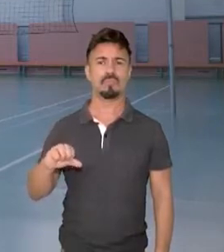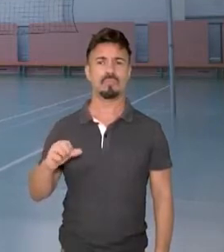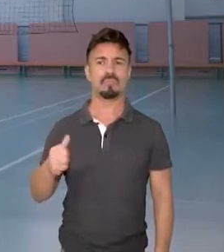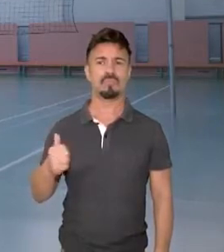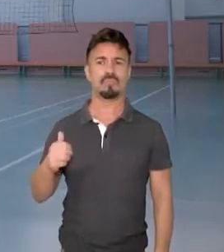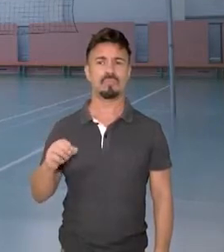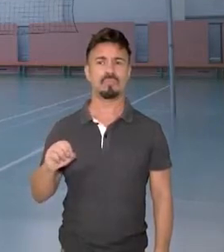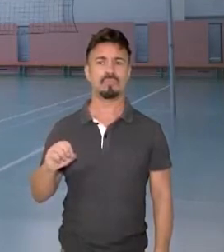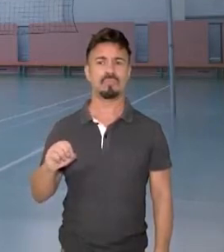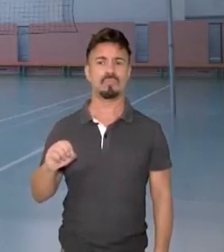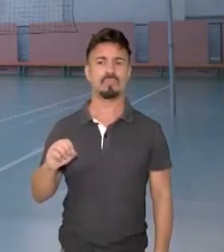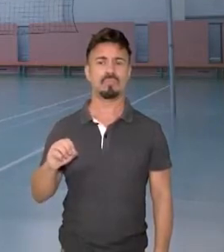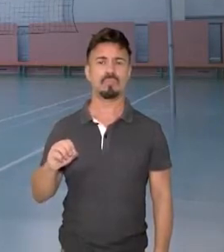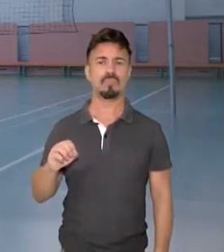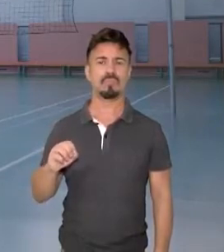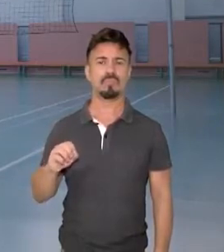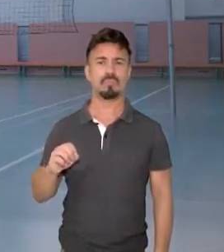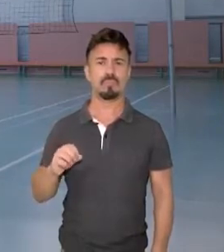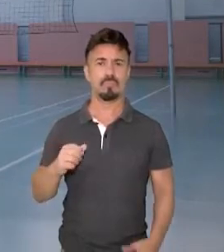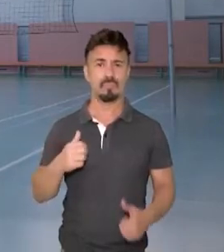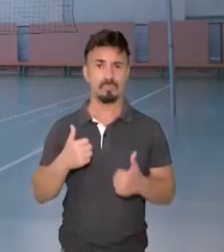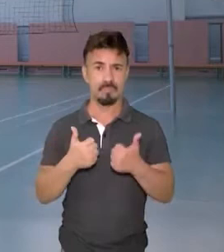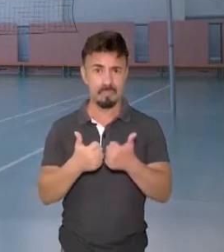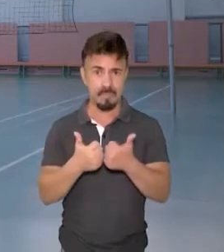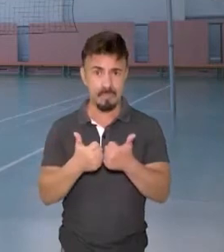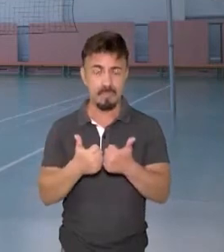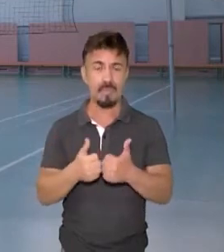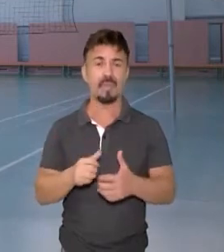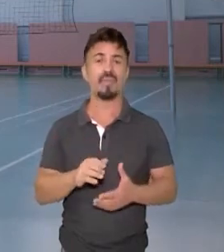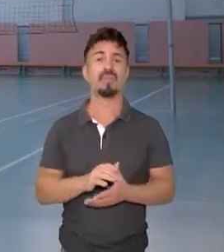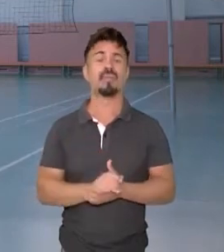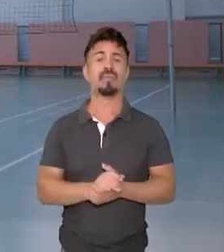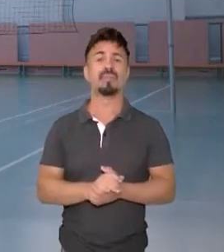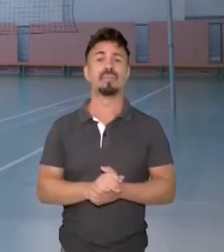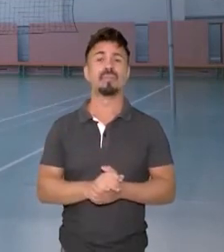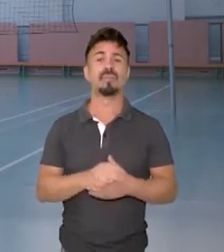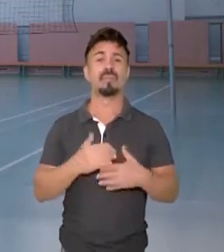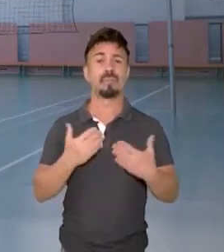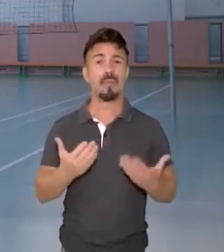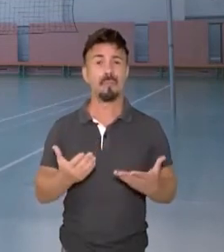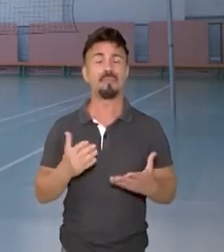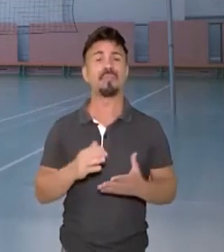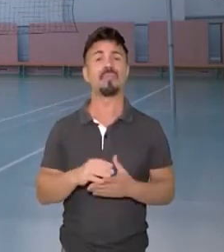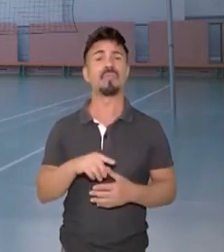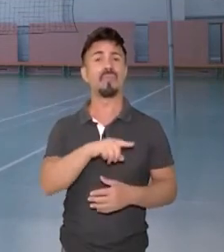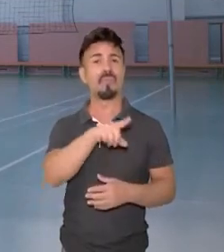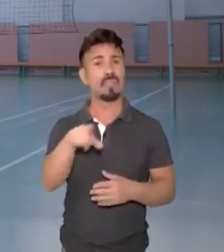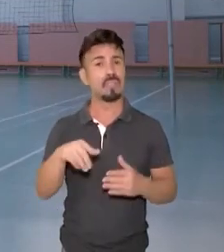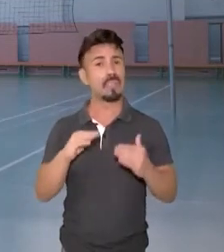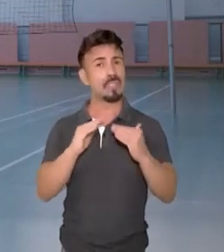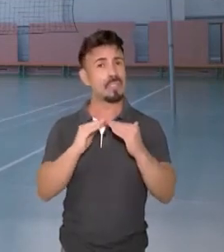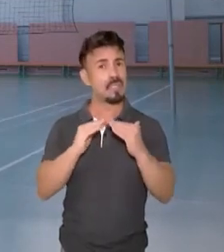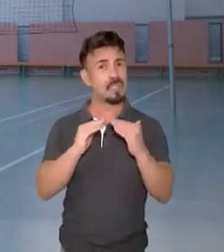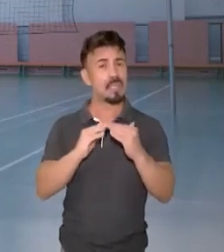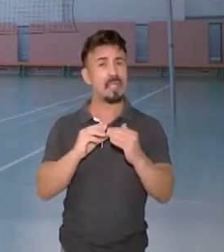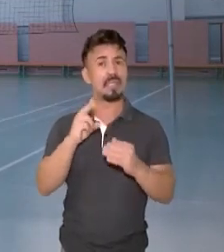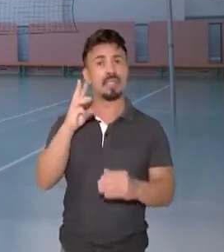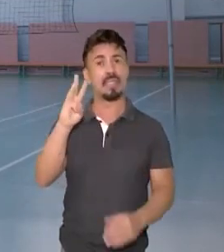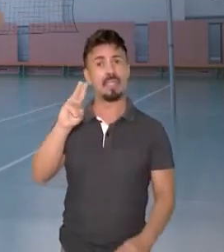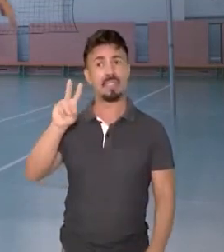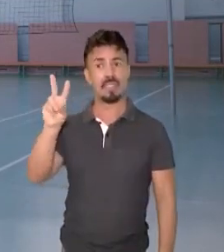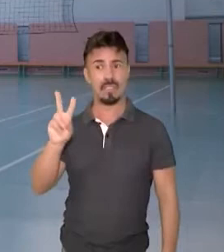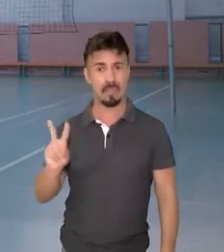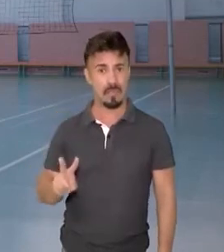nove dez beleza pessoal então vocês façam isso é uma sequência de três séries